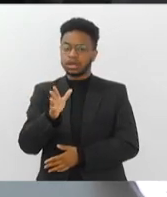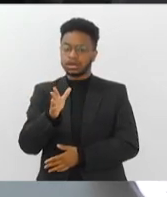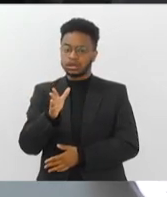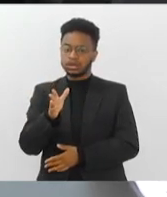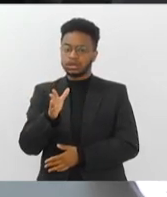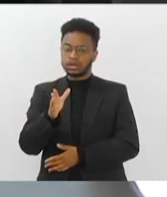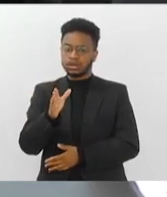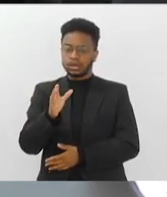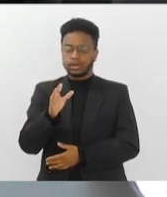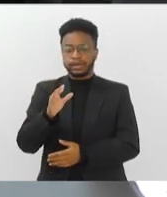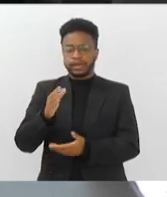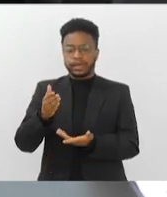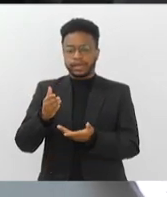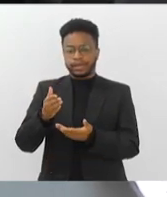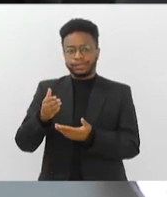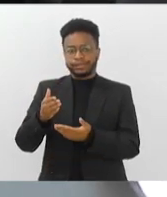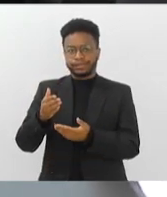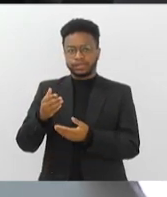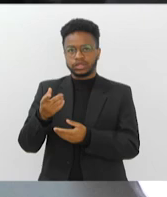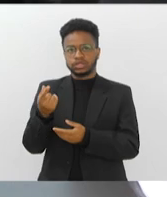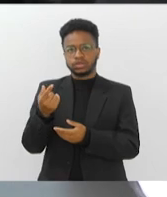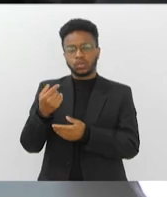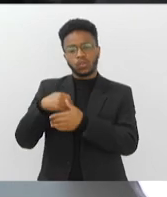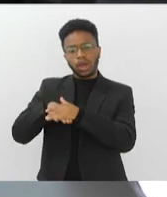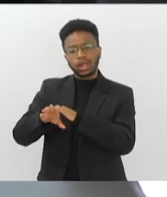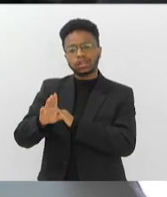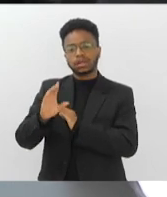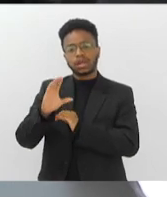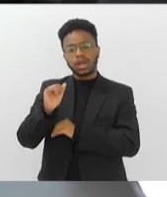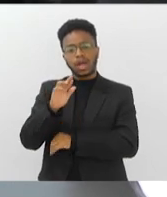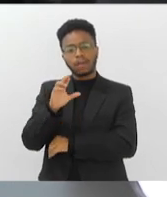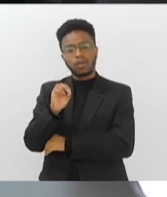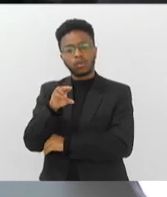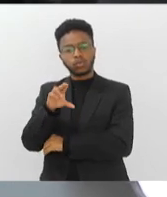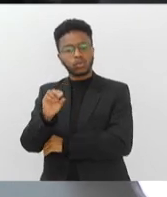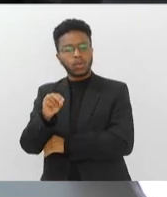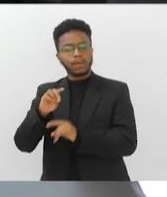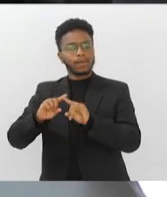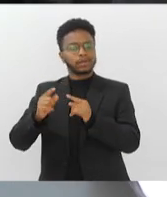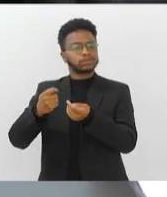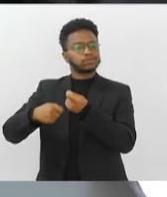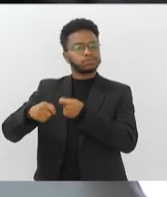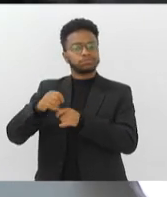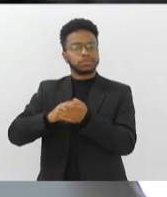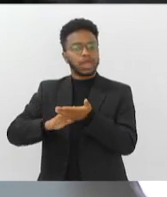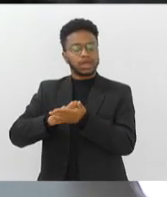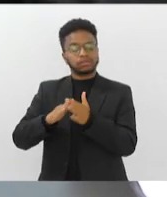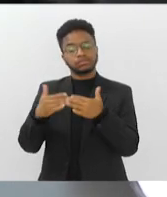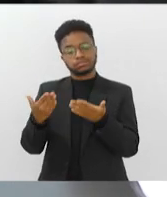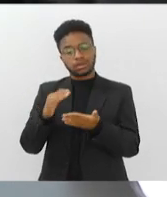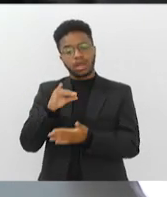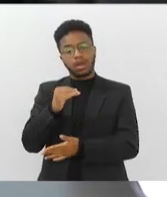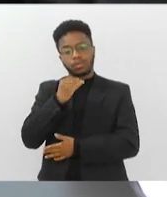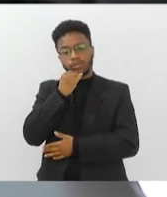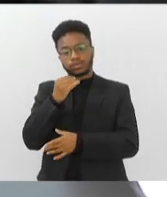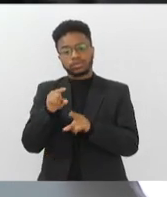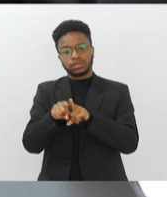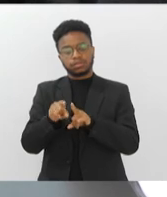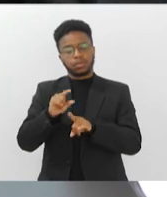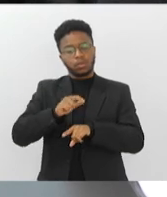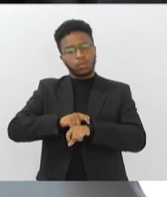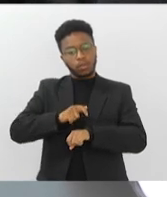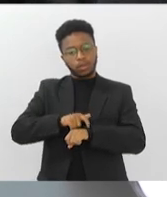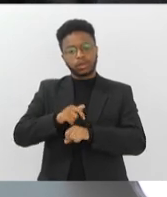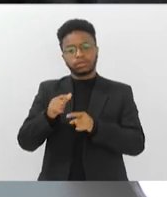de carbono que não é negociada, né? E aí eu só aproveitaria o ensejo em respeito